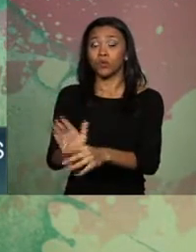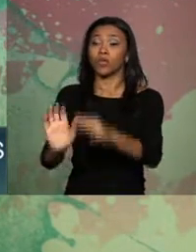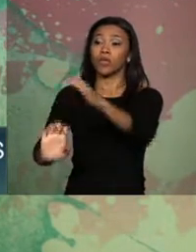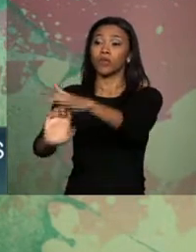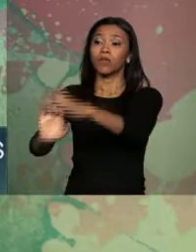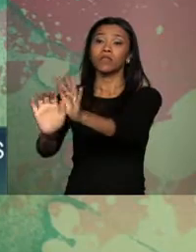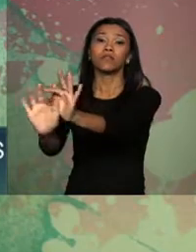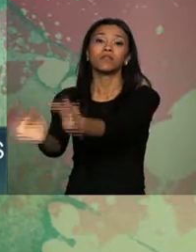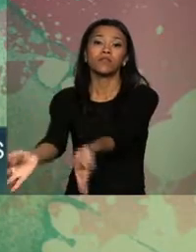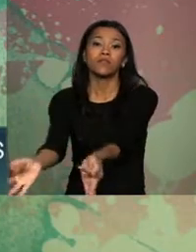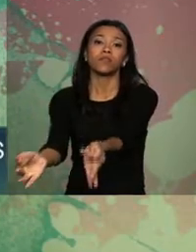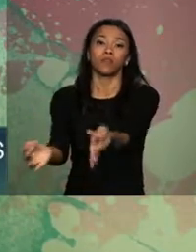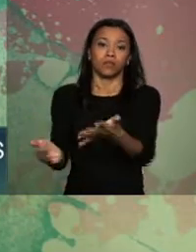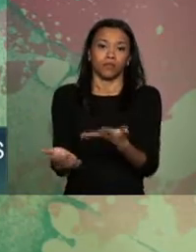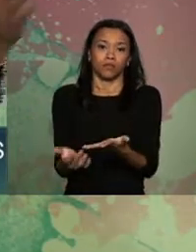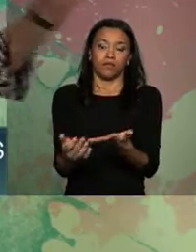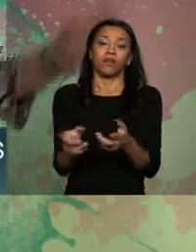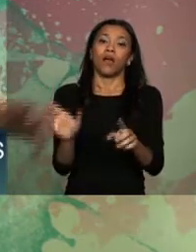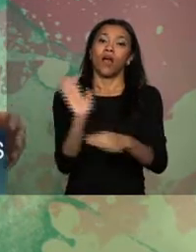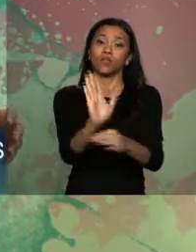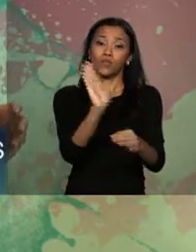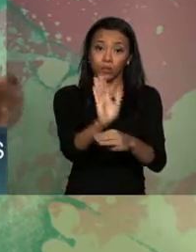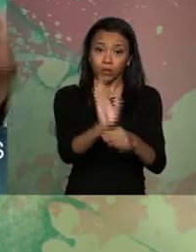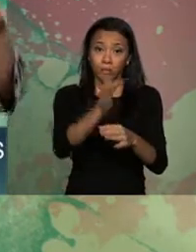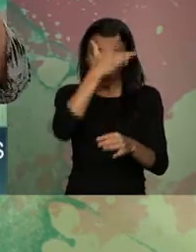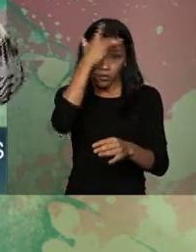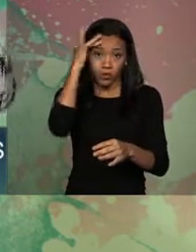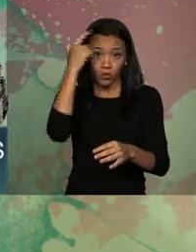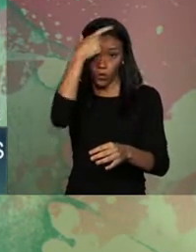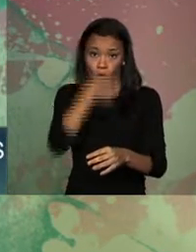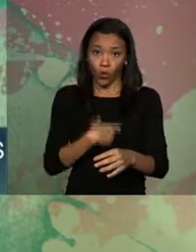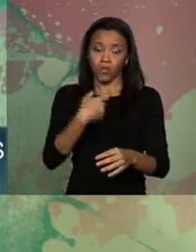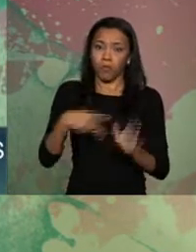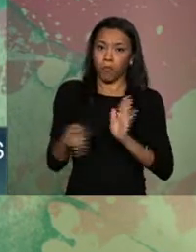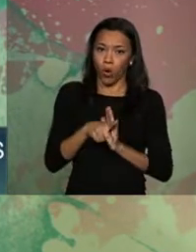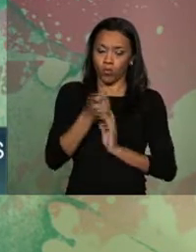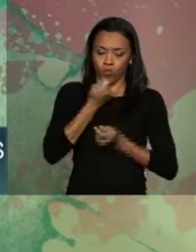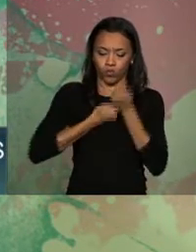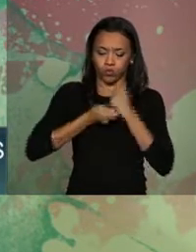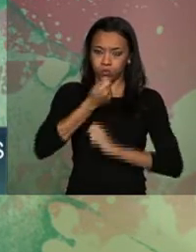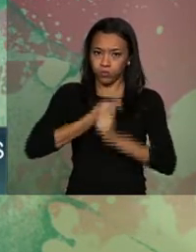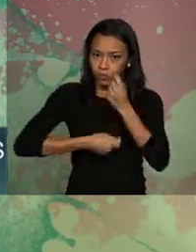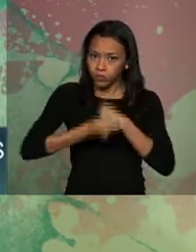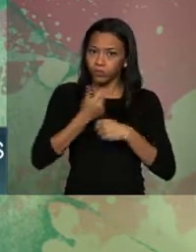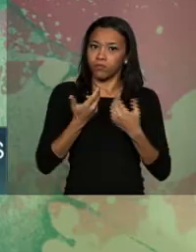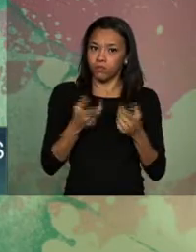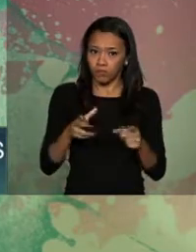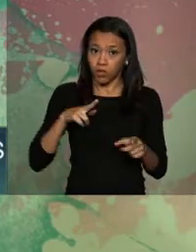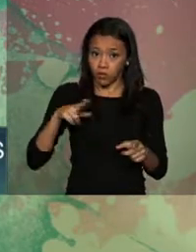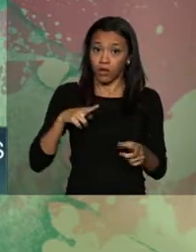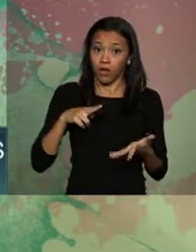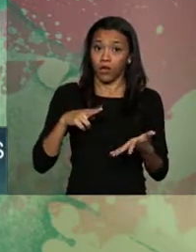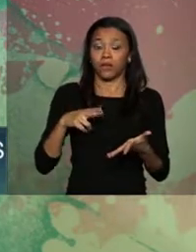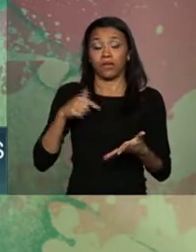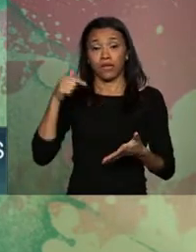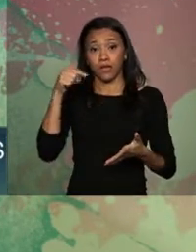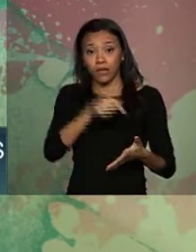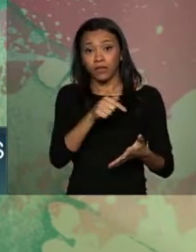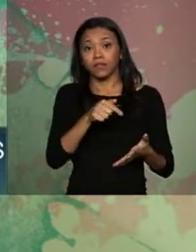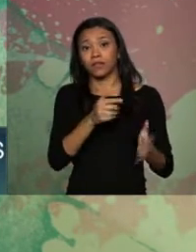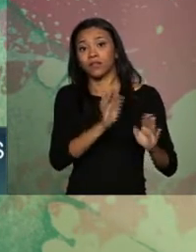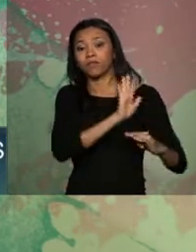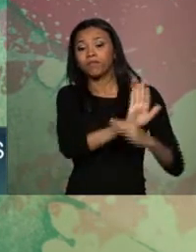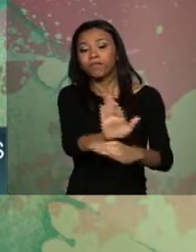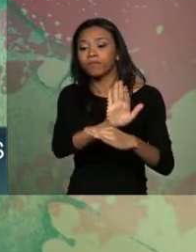ou seja, faz parte do Simples Nacional, ou seja, integra esse movimento